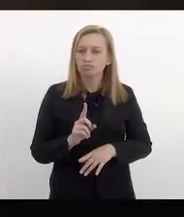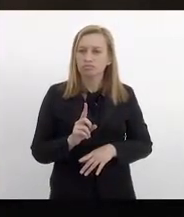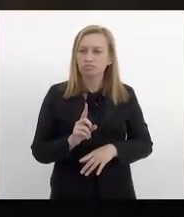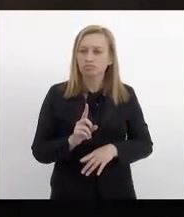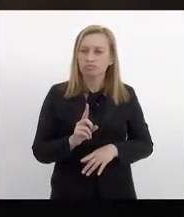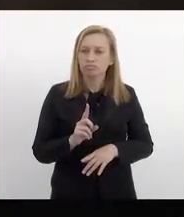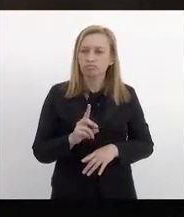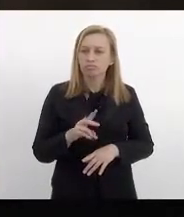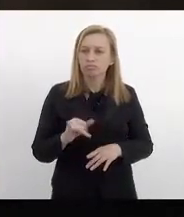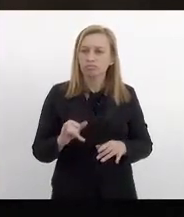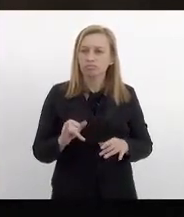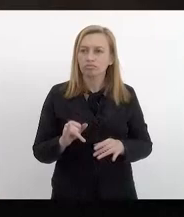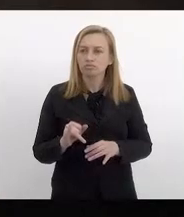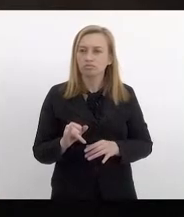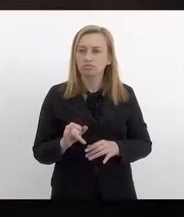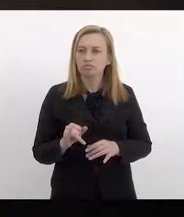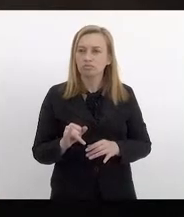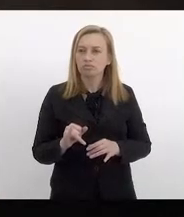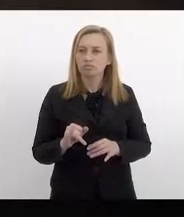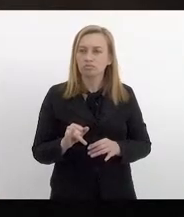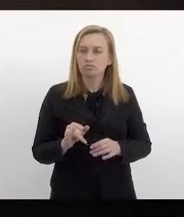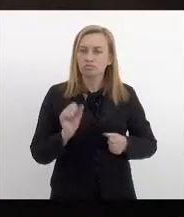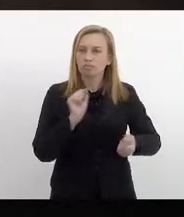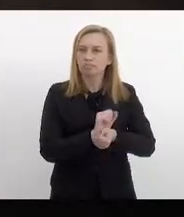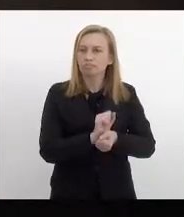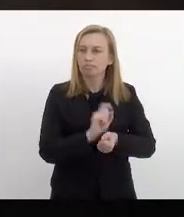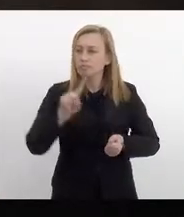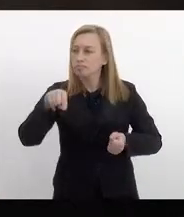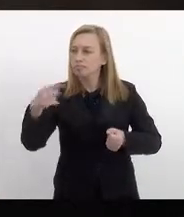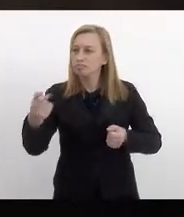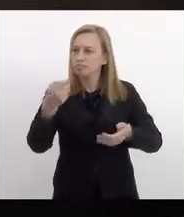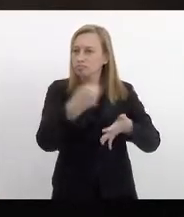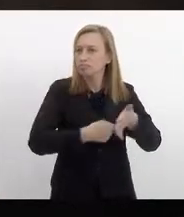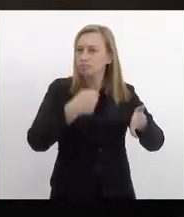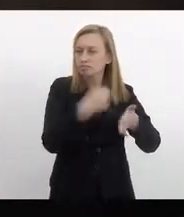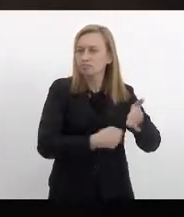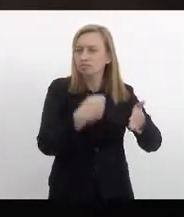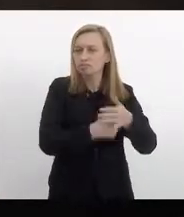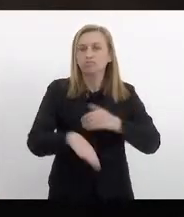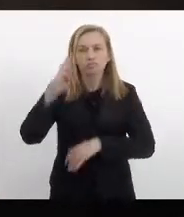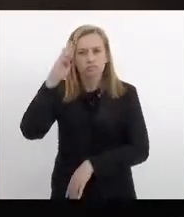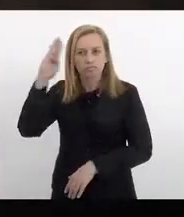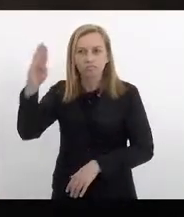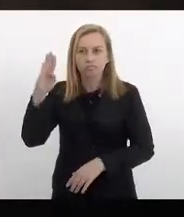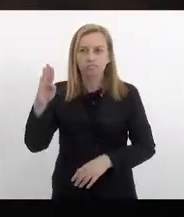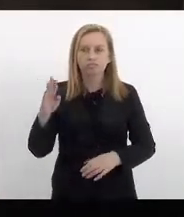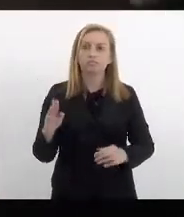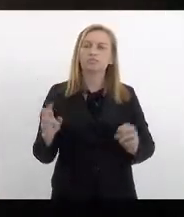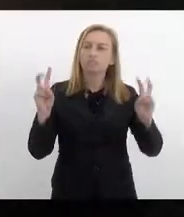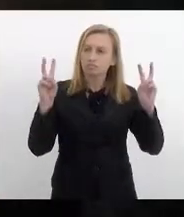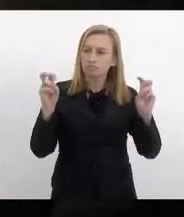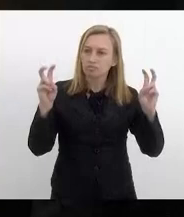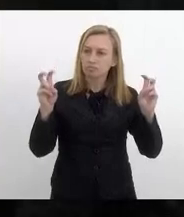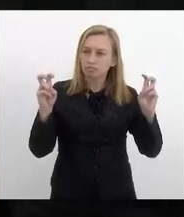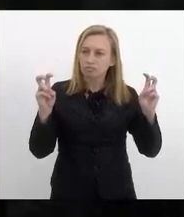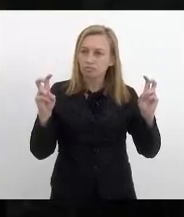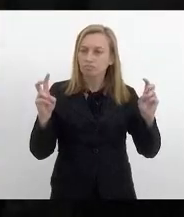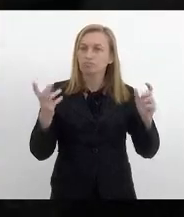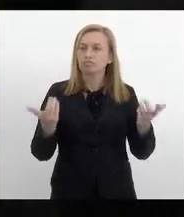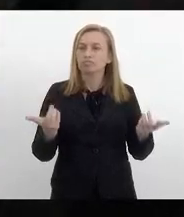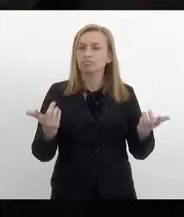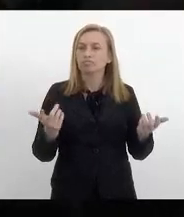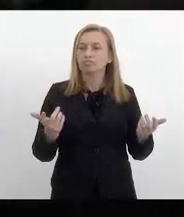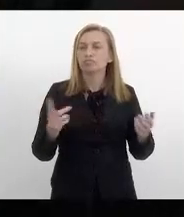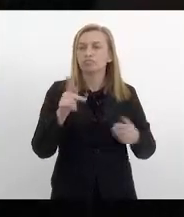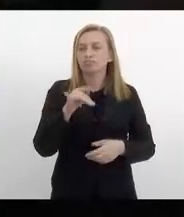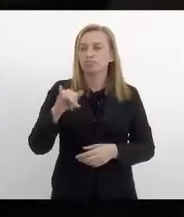nos fazer abrir mão de outras lutas que seguem fundamentais e que dizem respeito a determinadas categorias, como o caso do